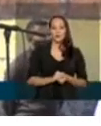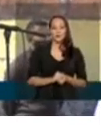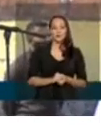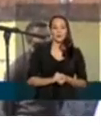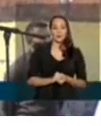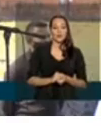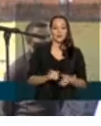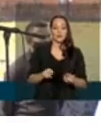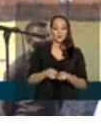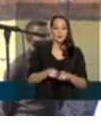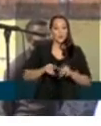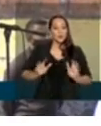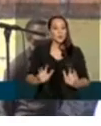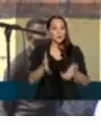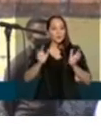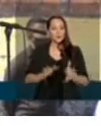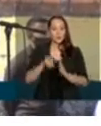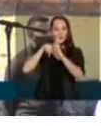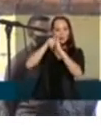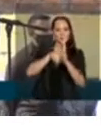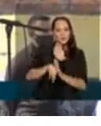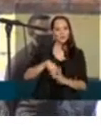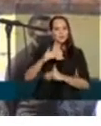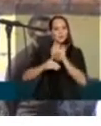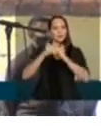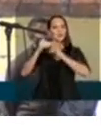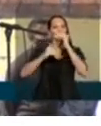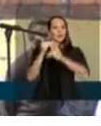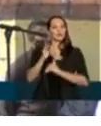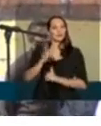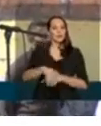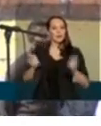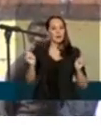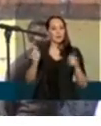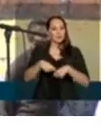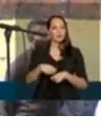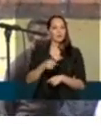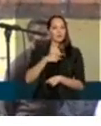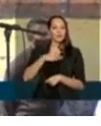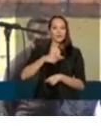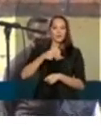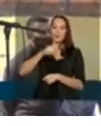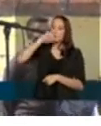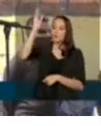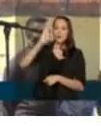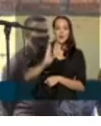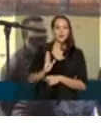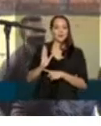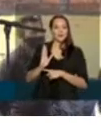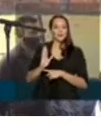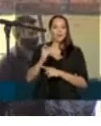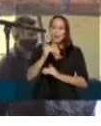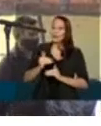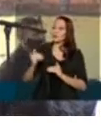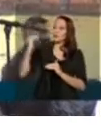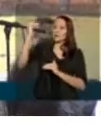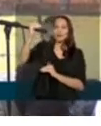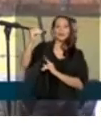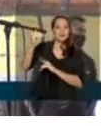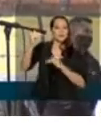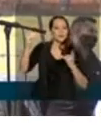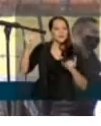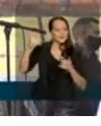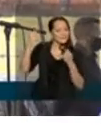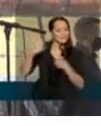e estímulo à pesquisa e ao desenvolvimento são capazes de prover à nação brasileira a soberania